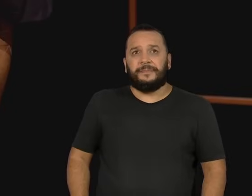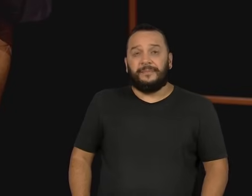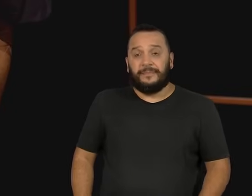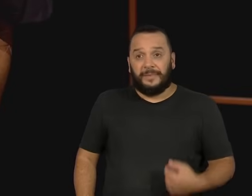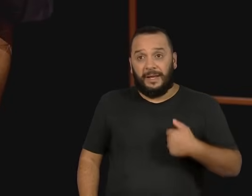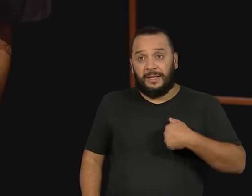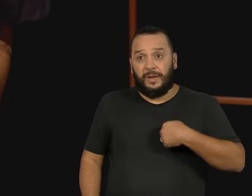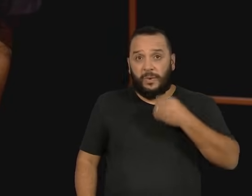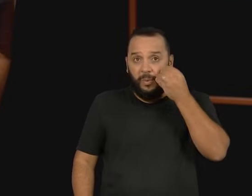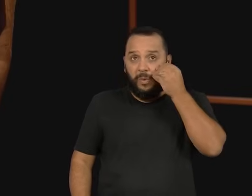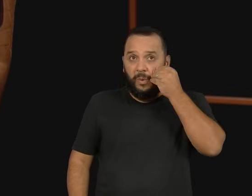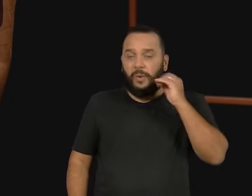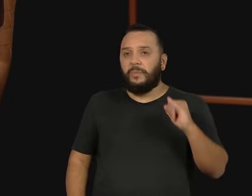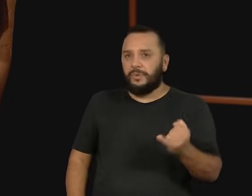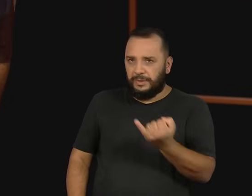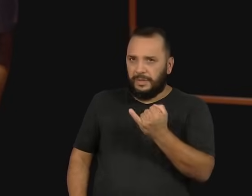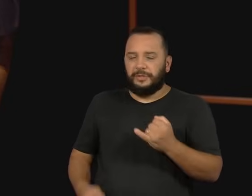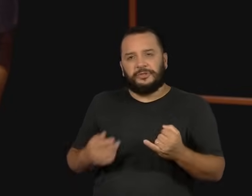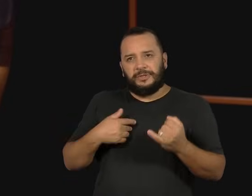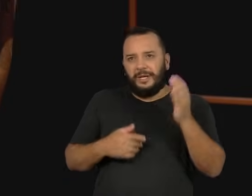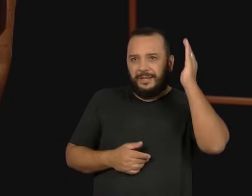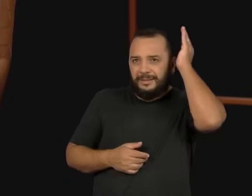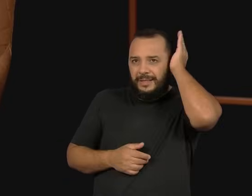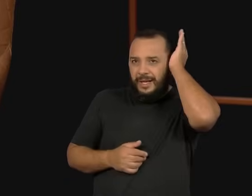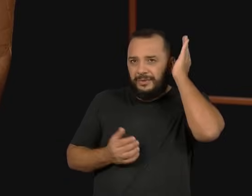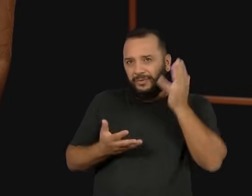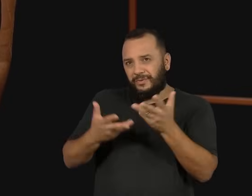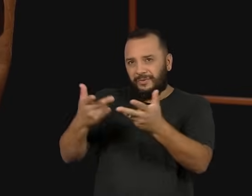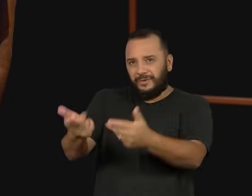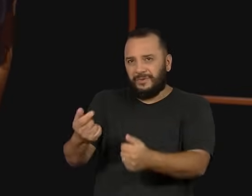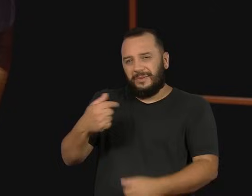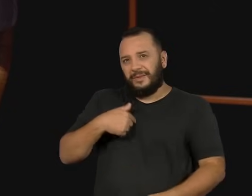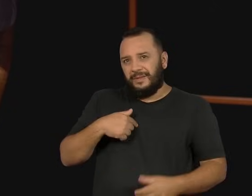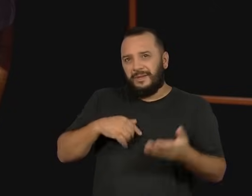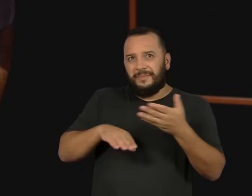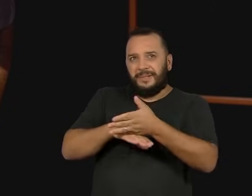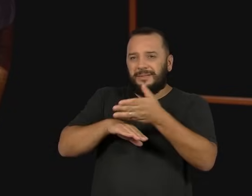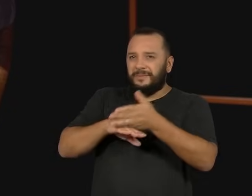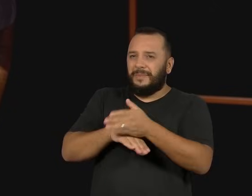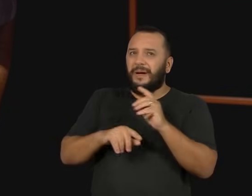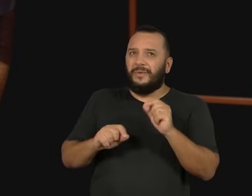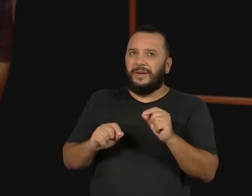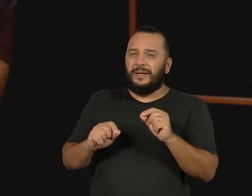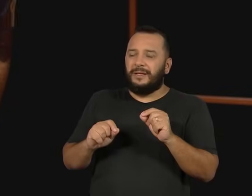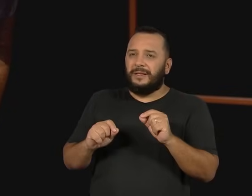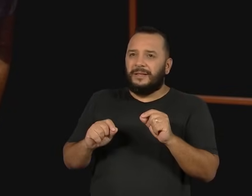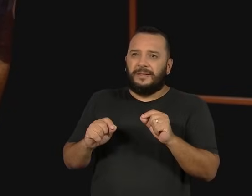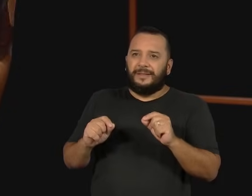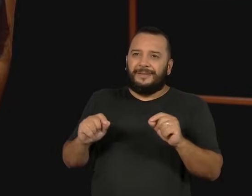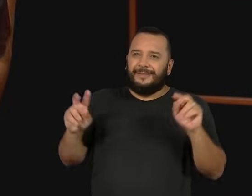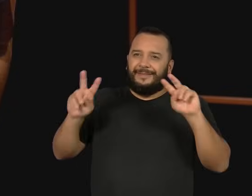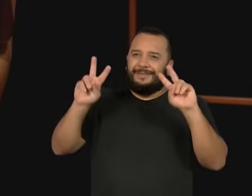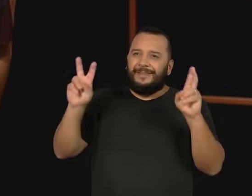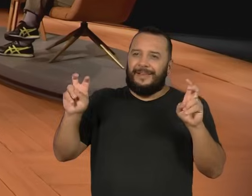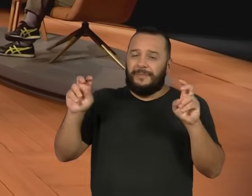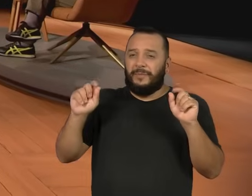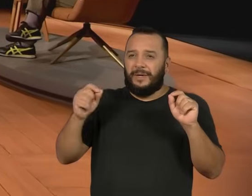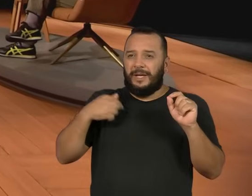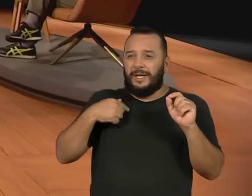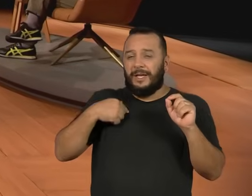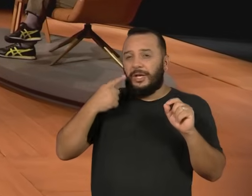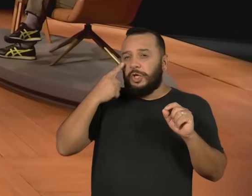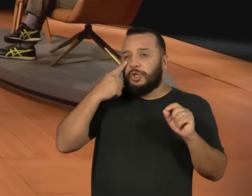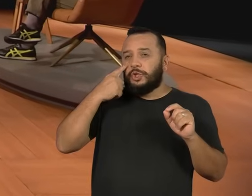oportunidade, convidado pelo Sesc para participar de um evento chamado Chorando Alto, que envolvia o choro e